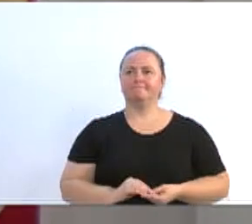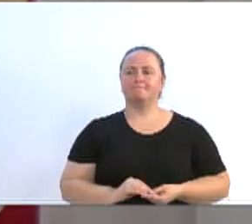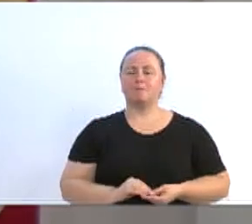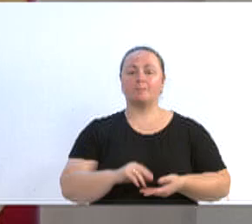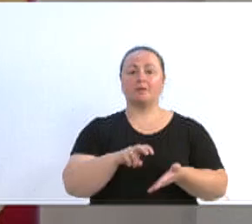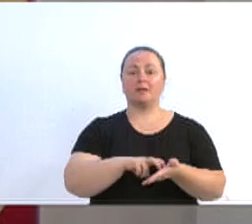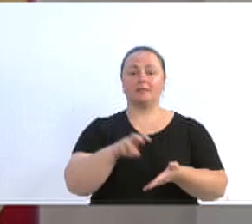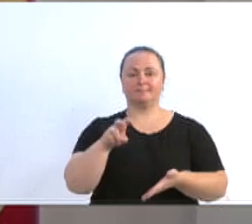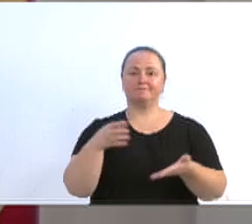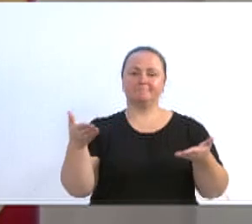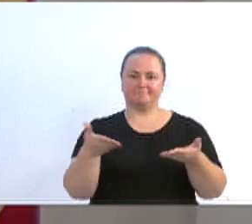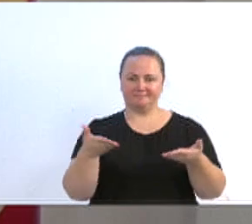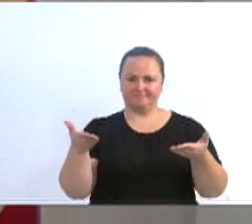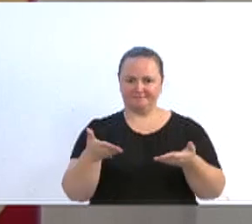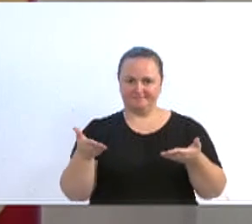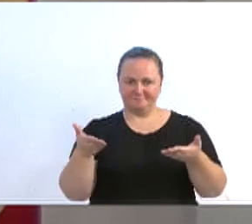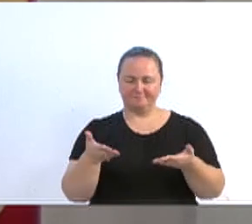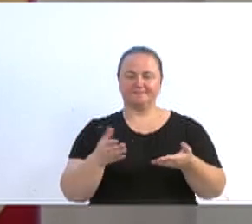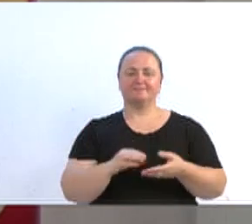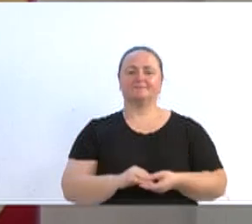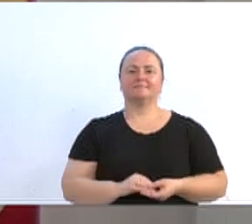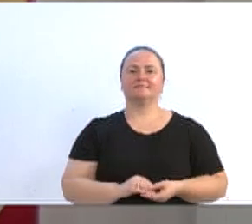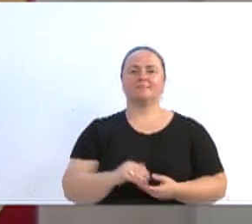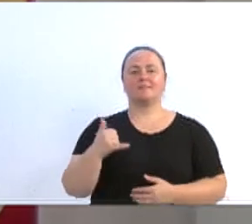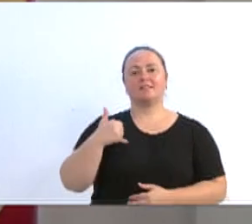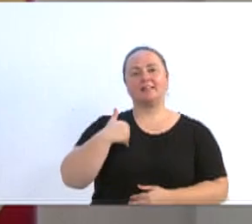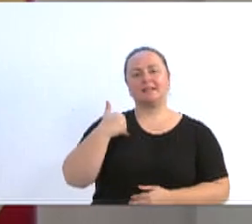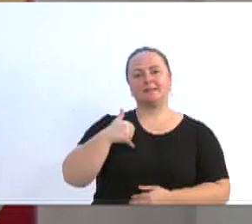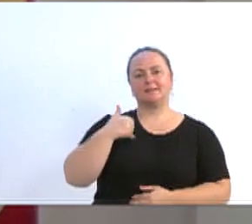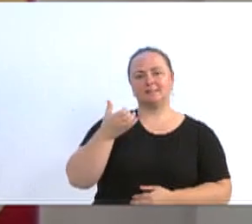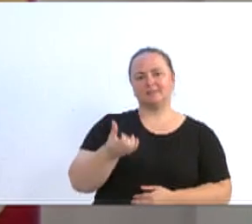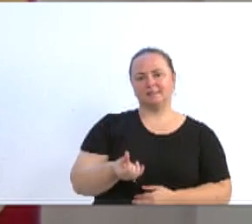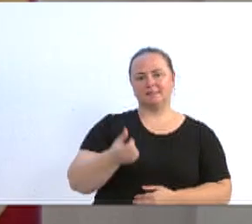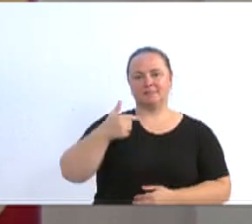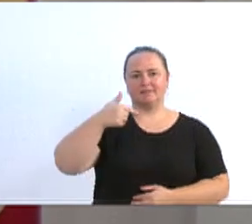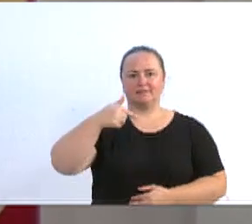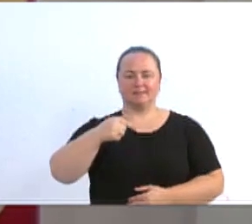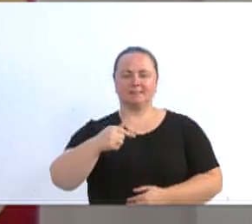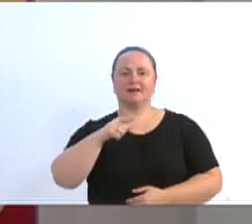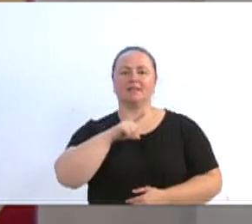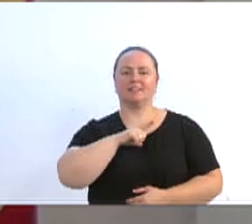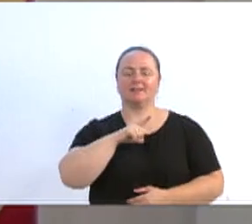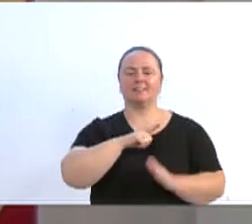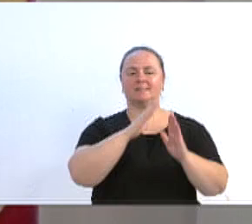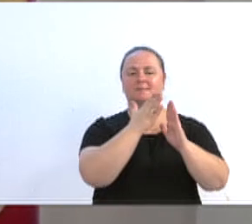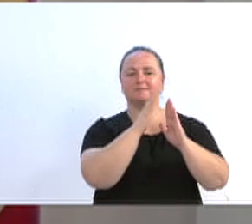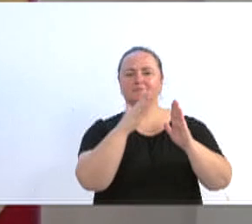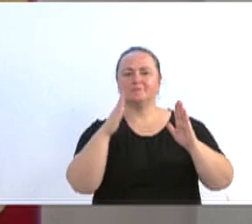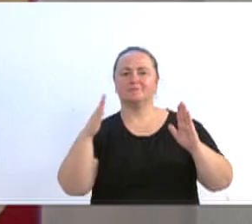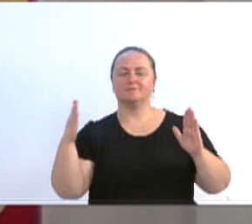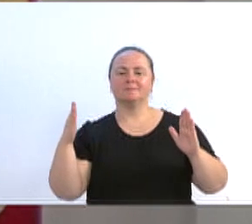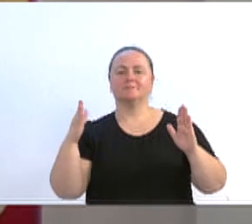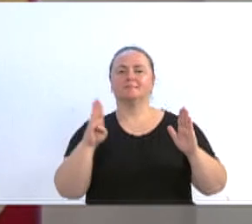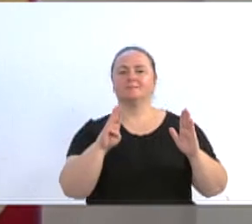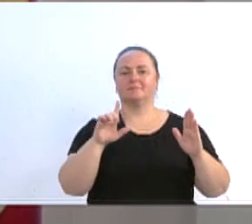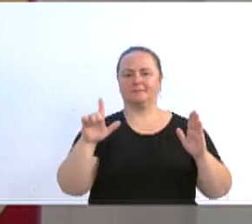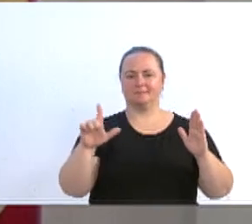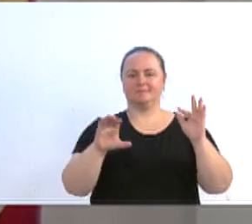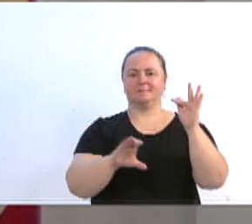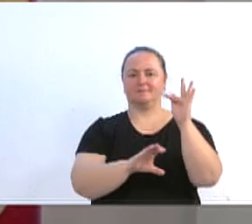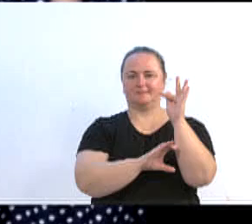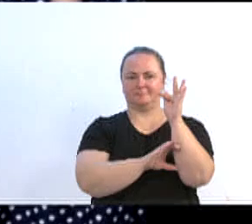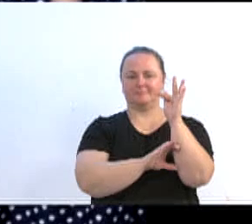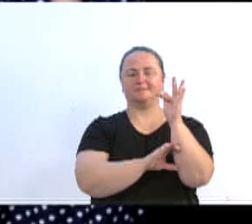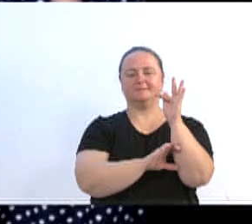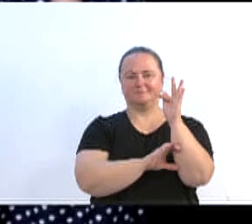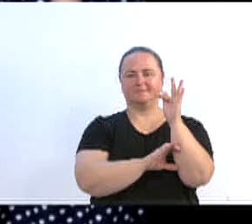manhã, do aniversário de 67 anos da Biblioteca Pública Municipal, Dr. Fritz